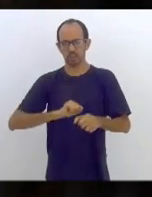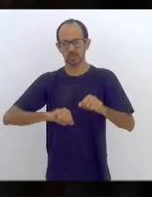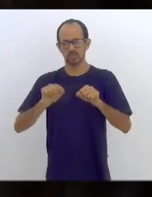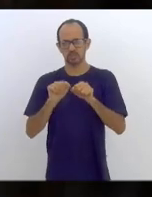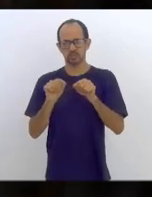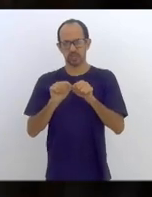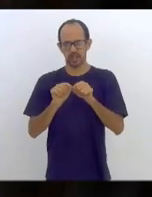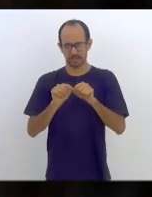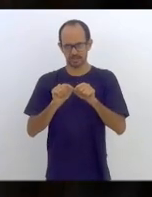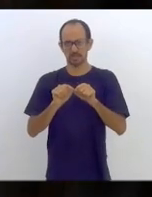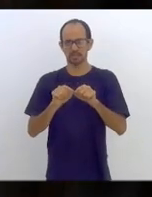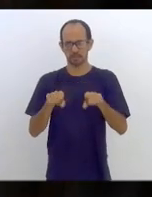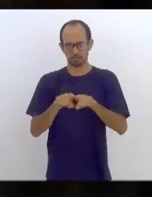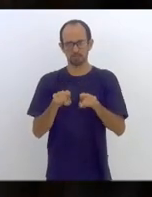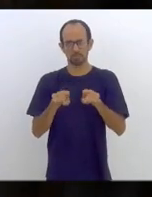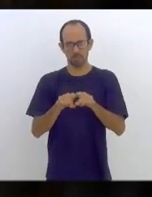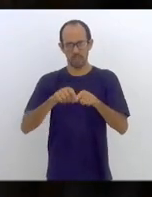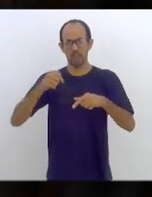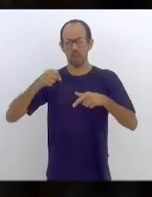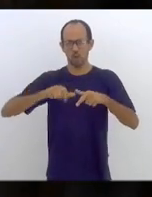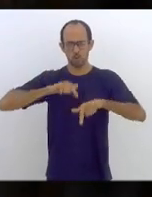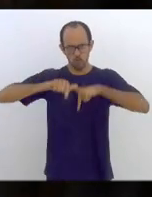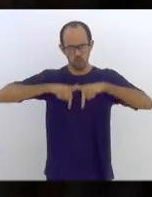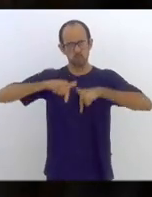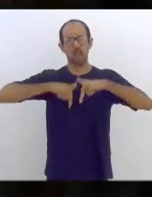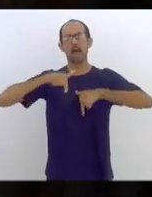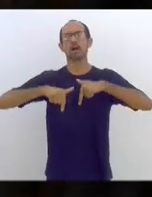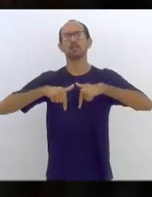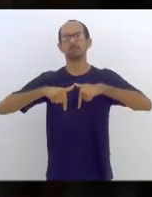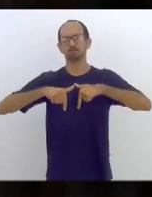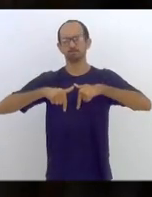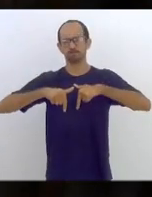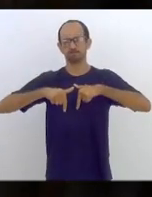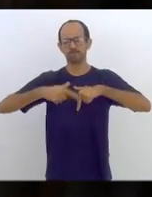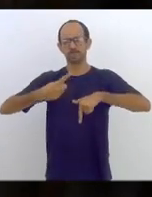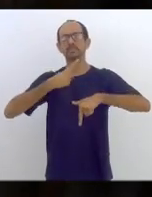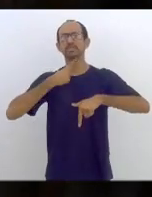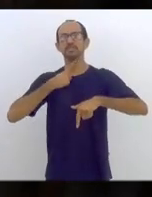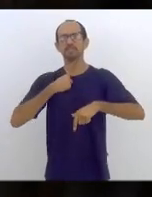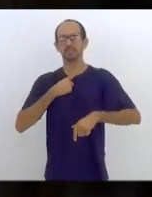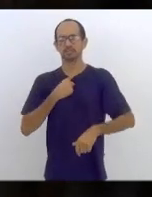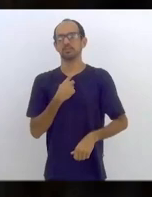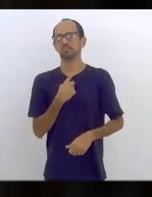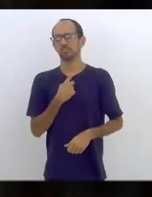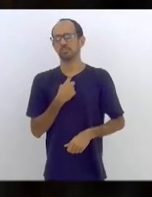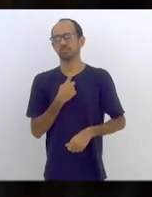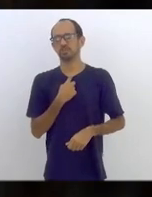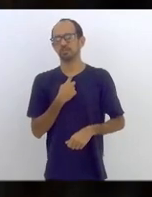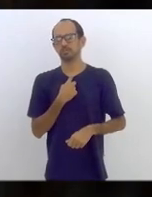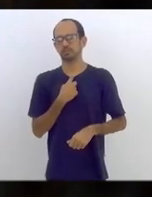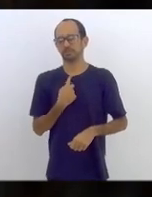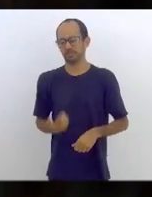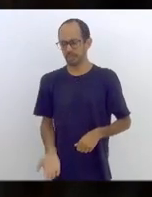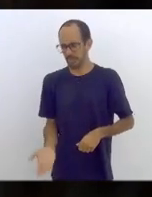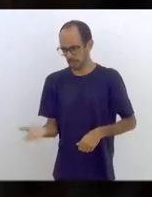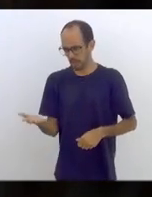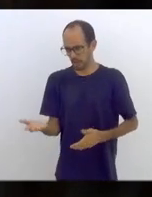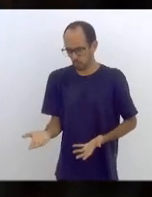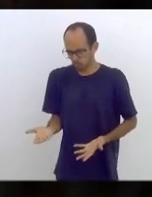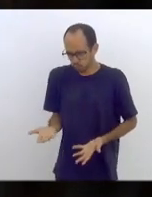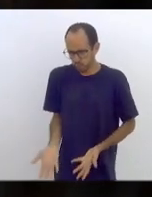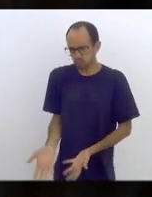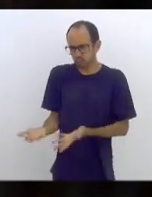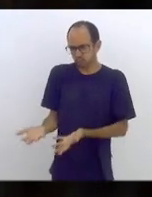faz lutar para, e desejar que ela caminhe